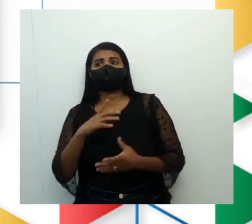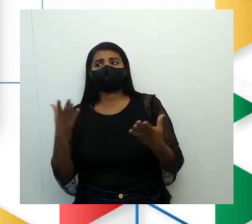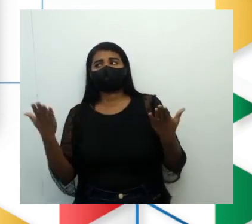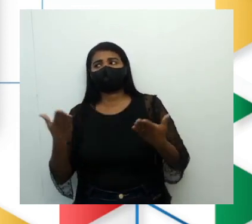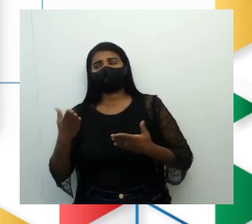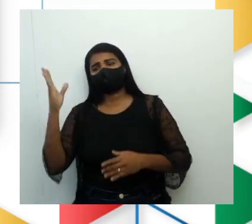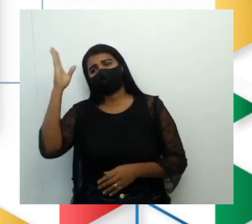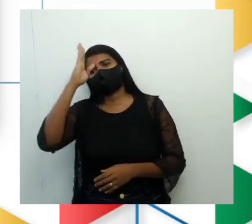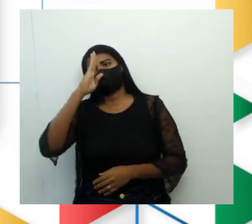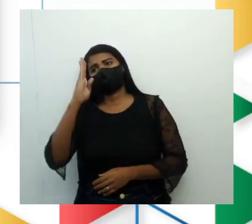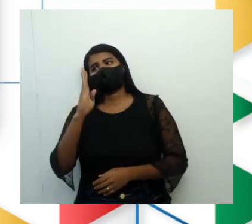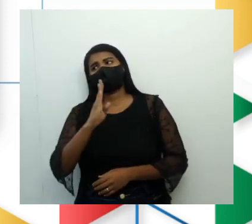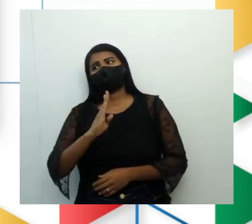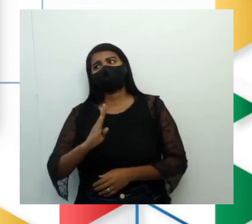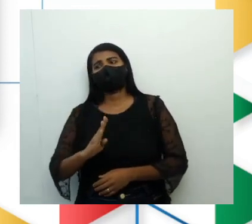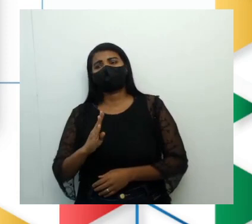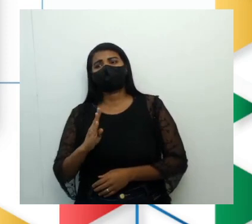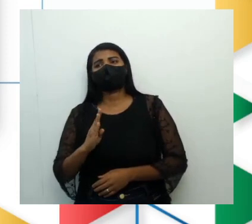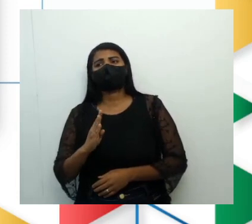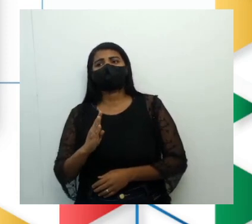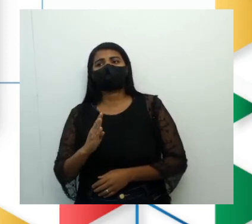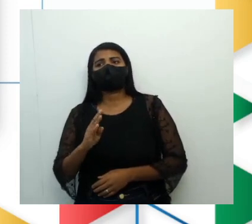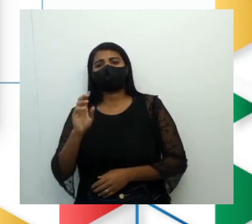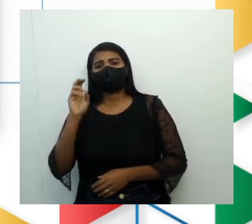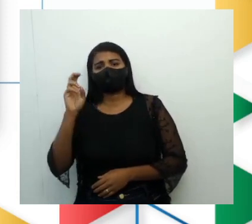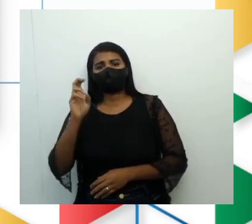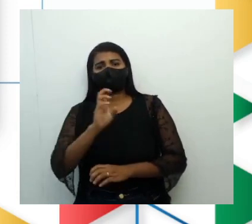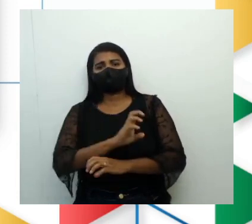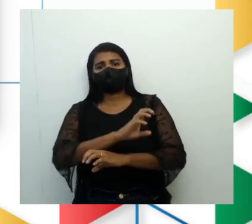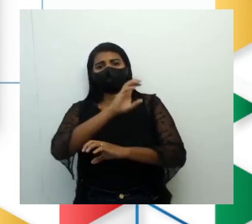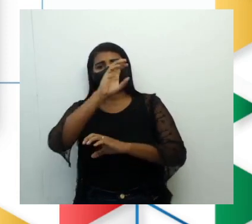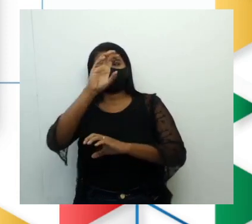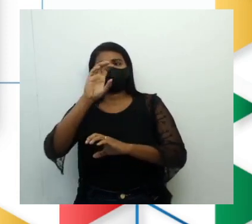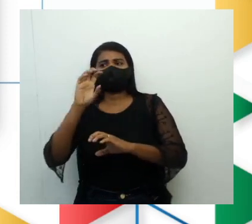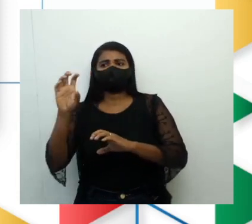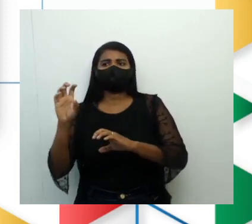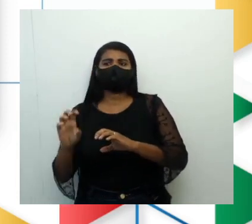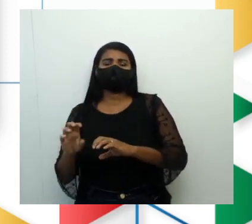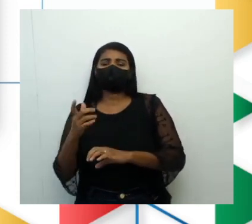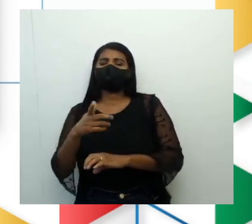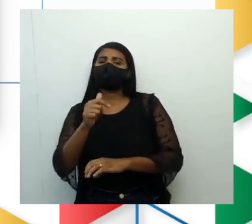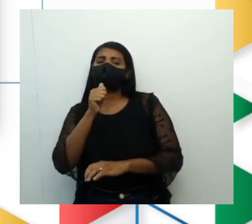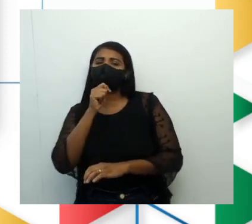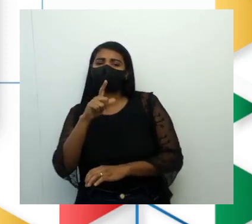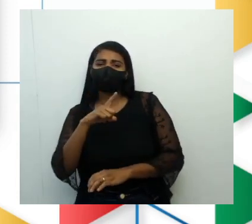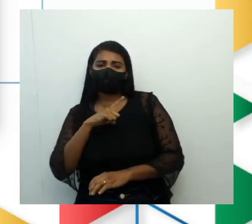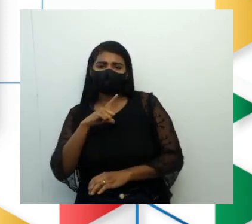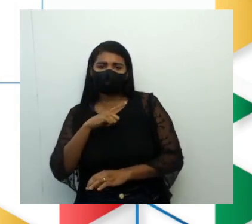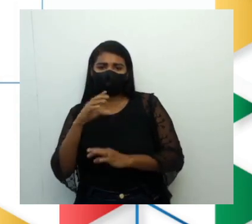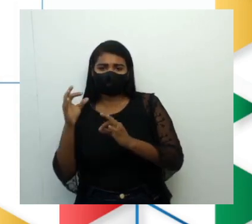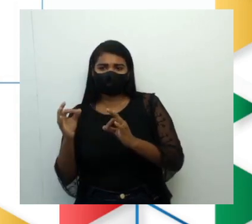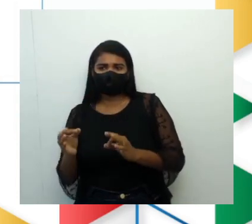nosso Brasil parecido com as nossas 5 regiões. Só que nessa época aí não tinha ainda 5 regiões, tá certo?